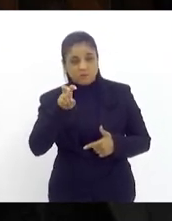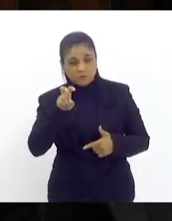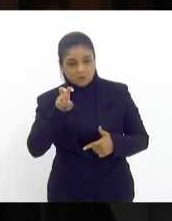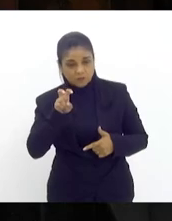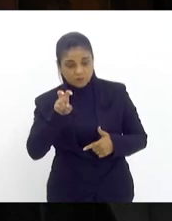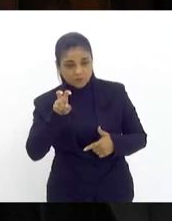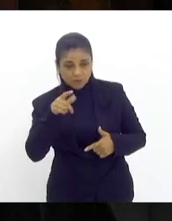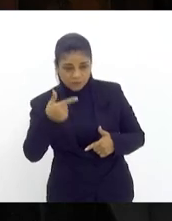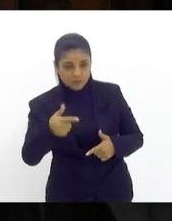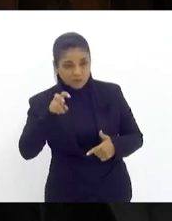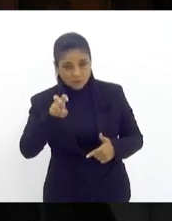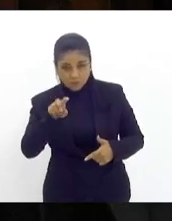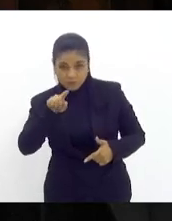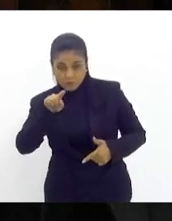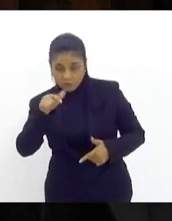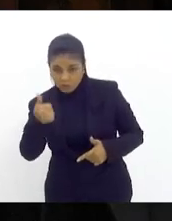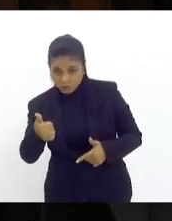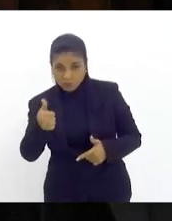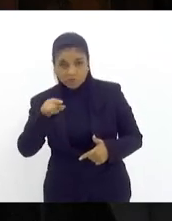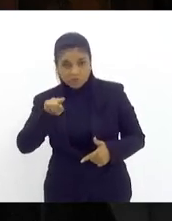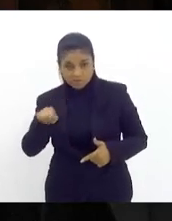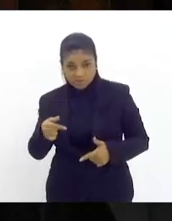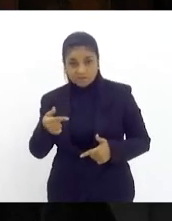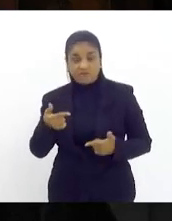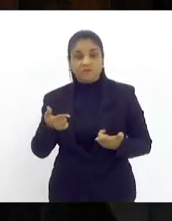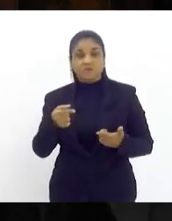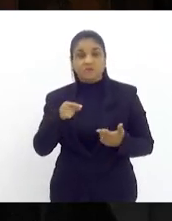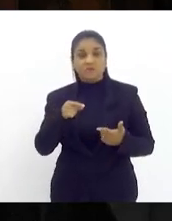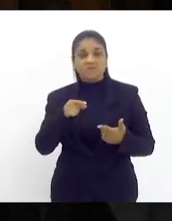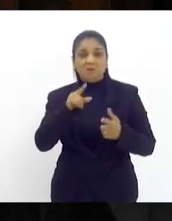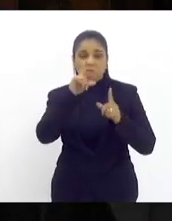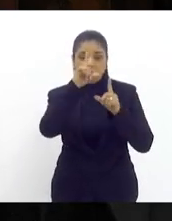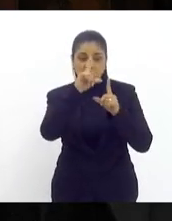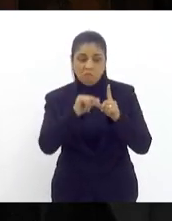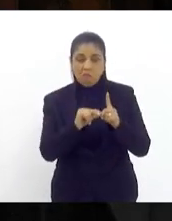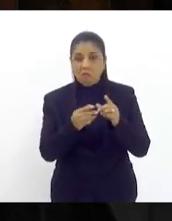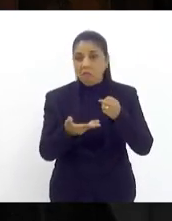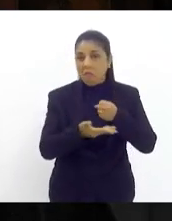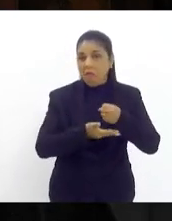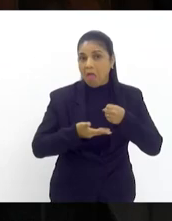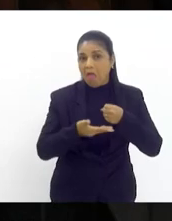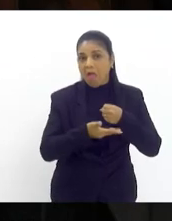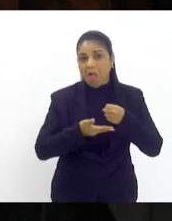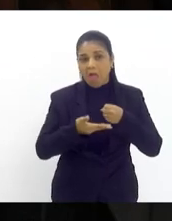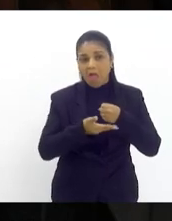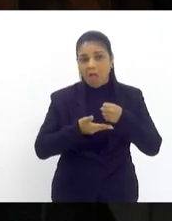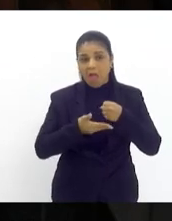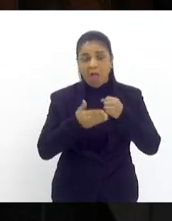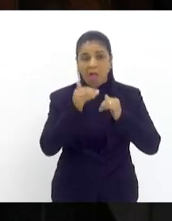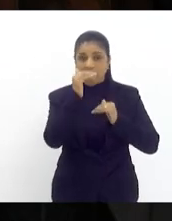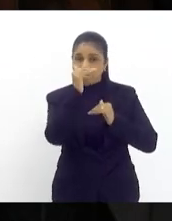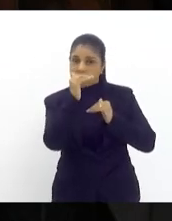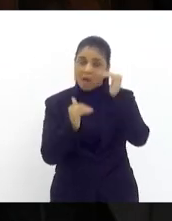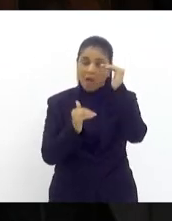o piso hoje do estado tá defasado Professor José Marques de